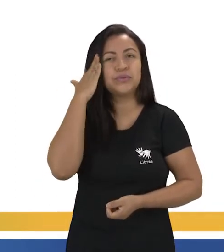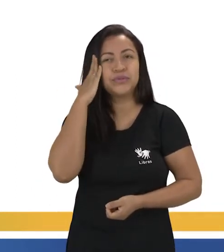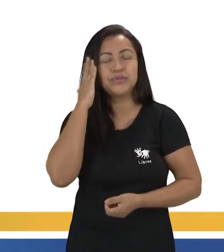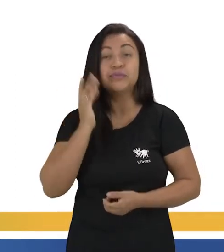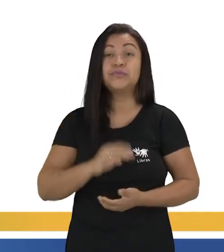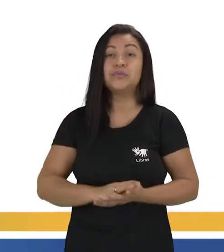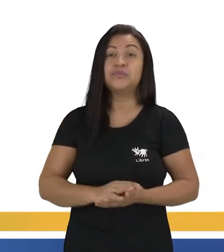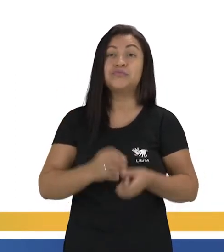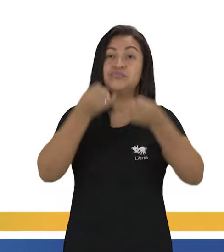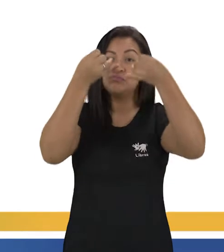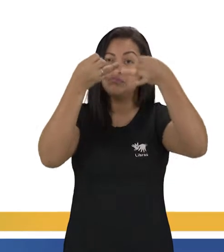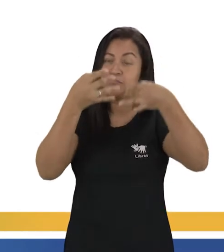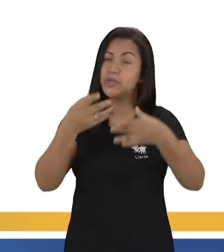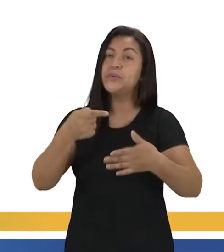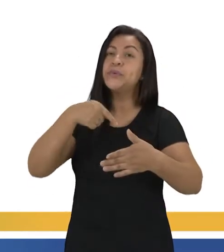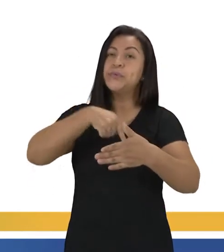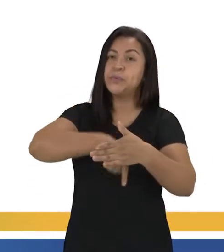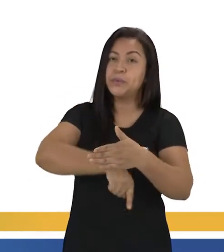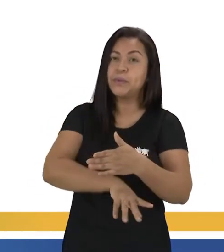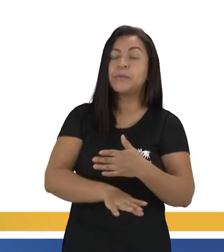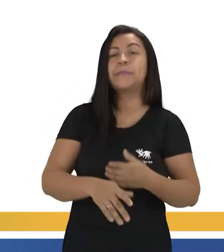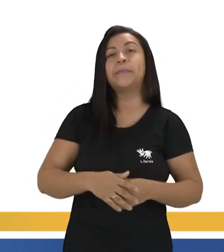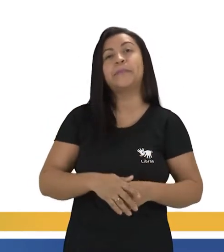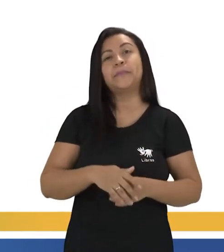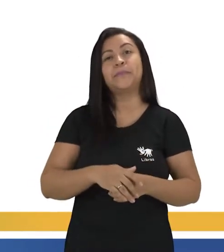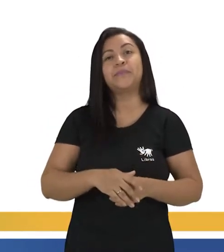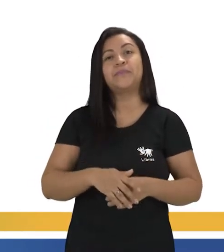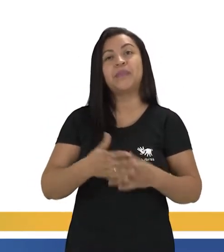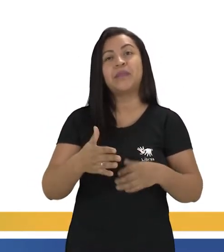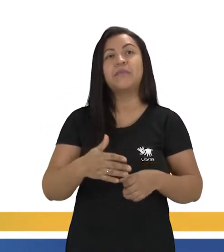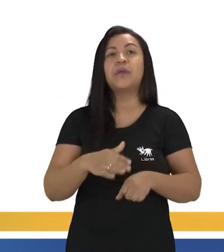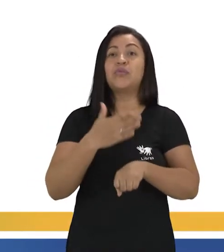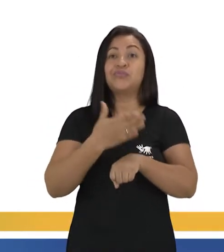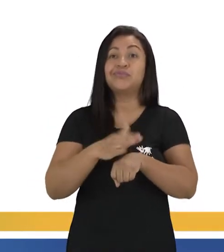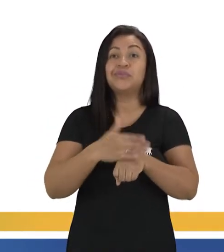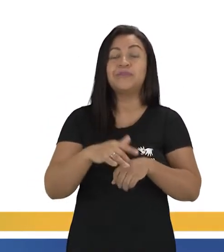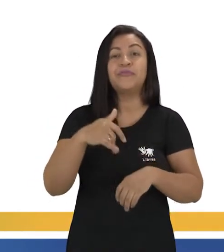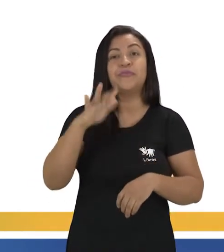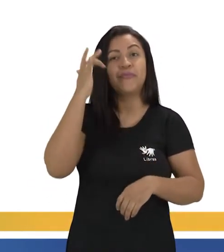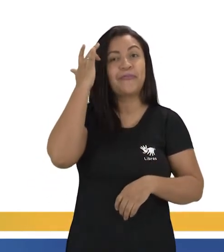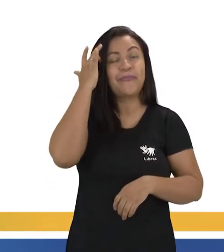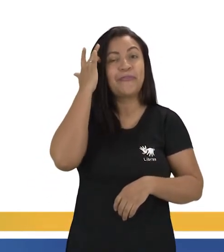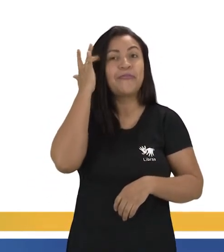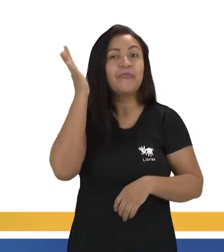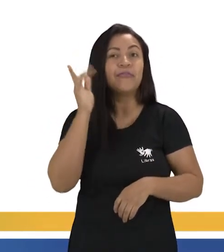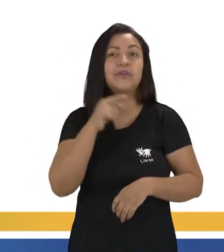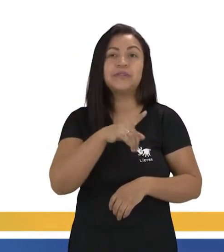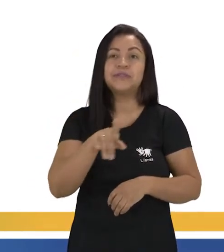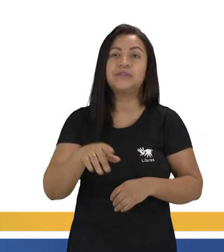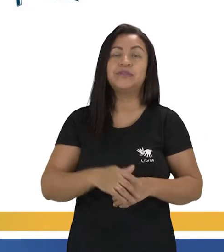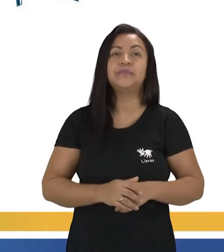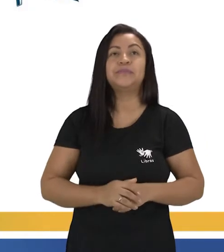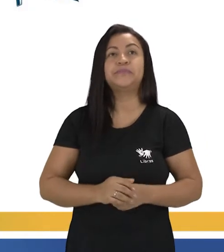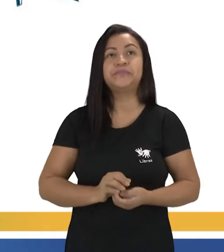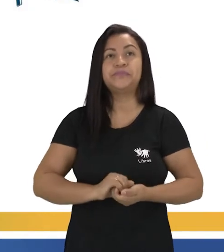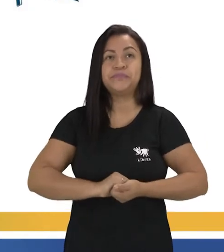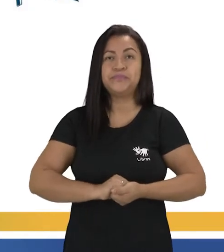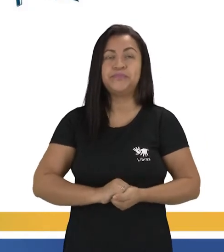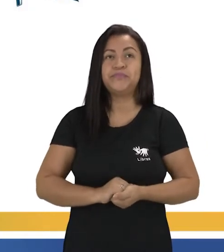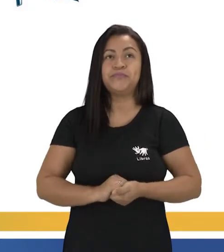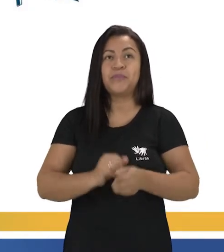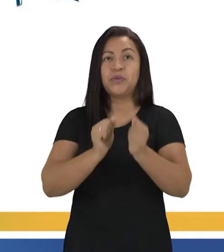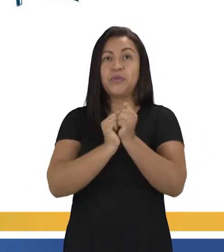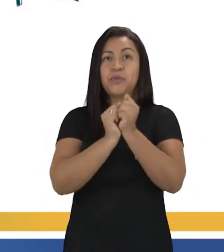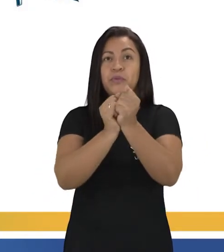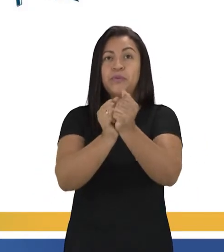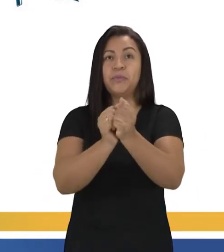na estrutura, usando os mesmos exemplos para ficar mais fácil. E vocês vão saber um pouquinho como que funciona. Tudo bem? Então acompanhem aqui comigo